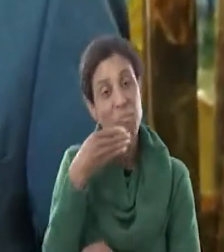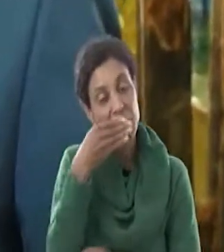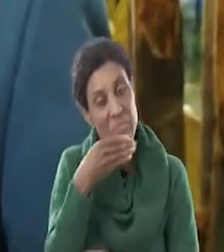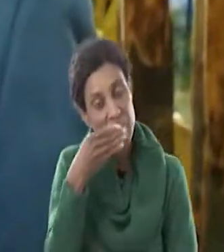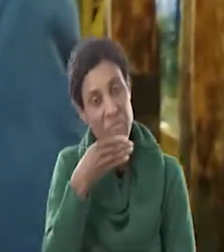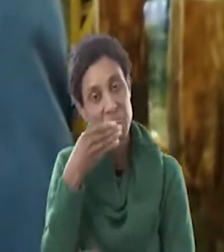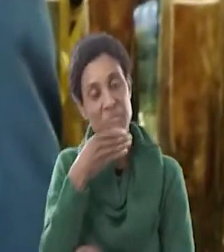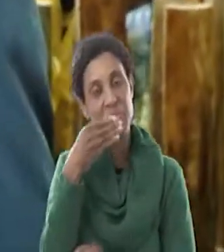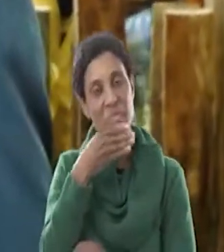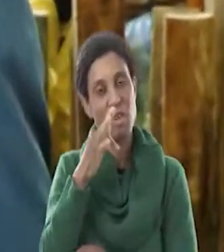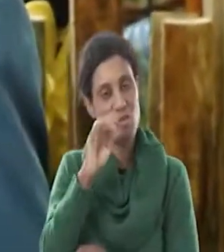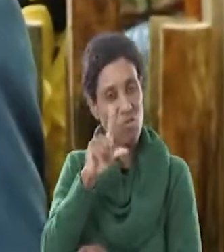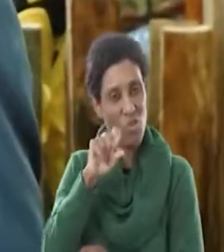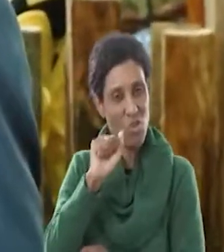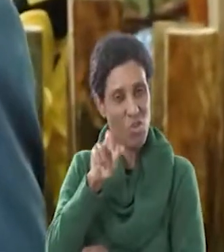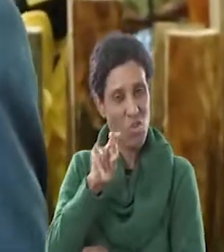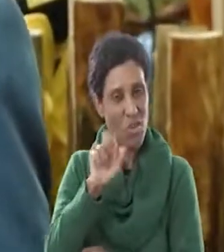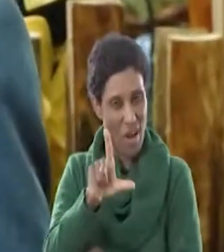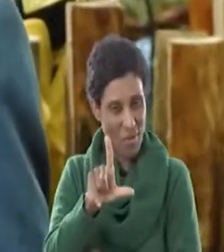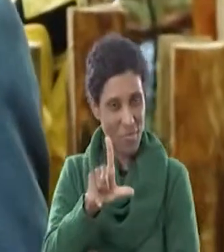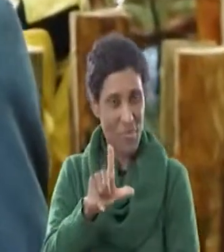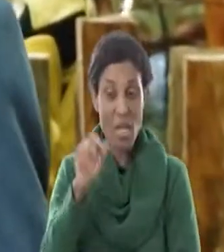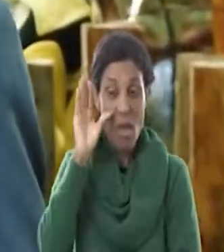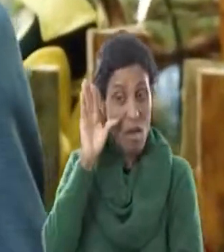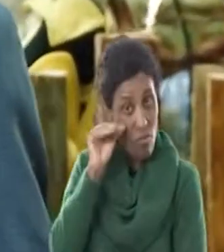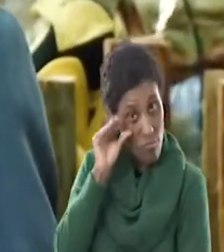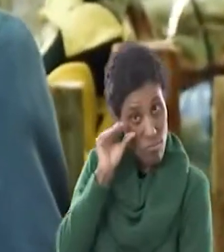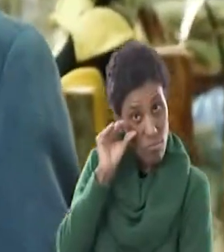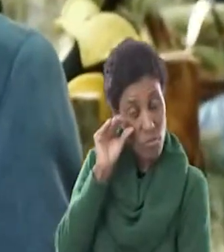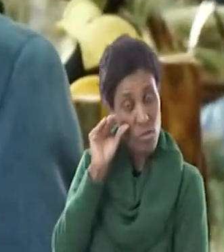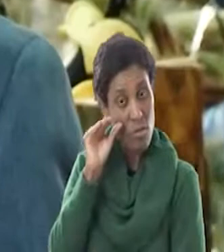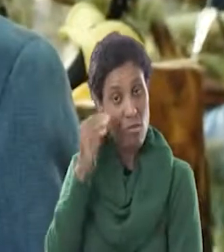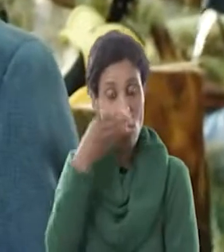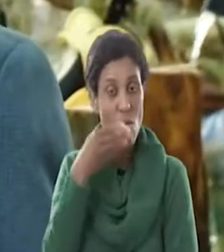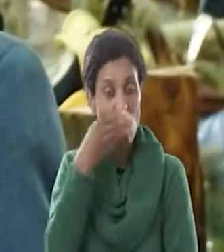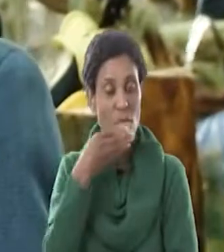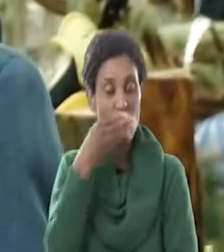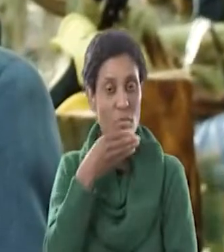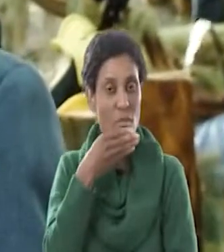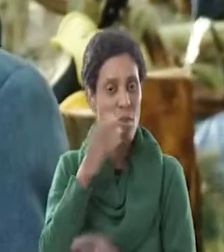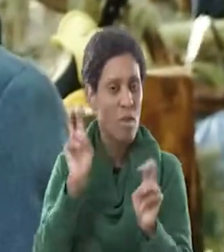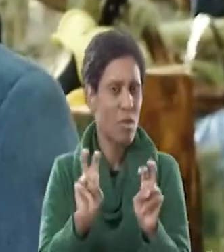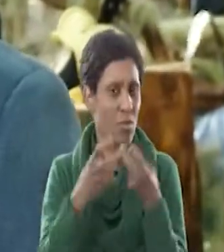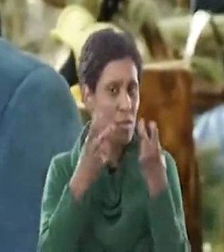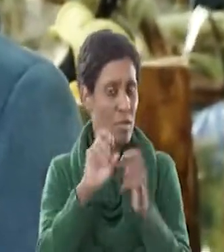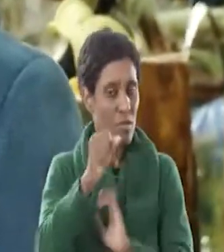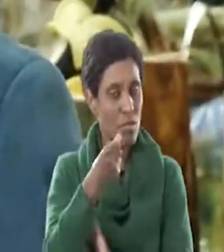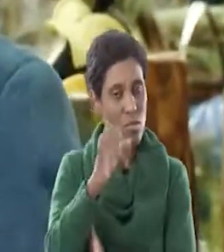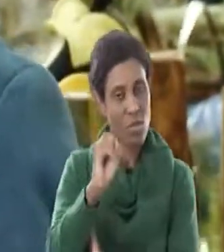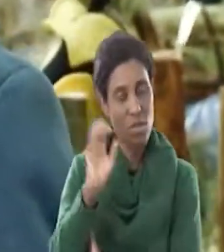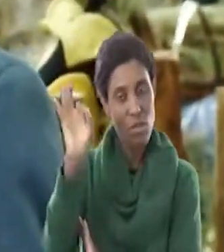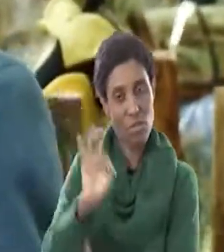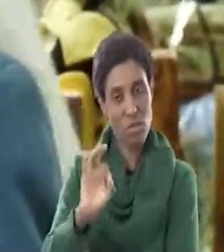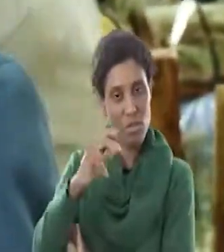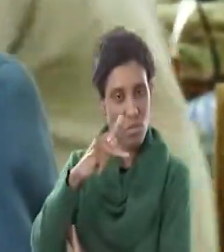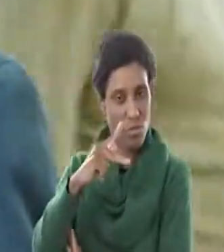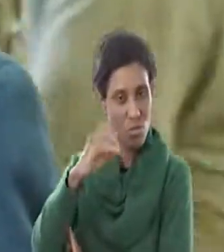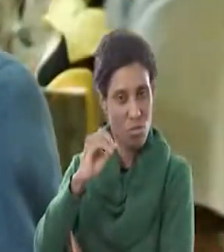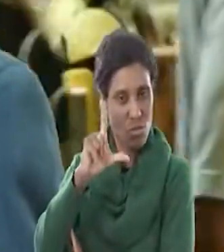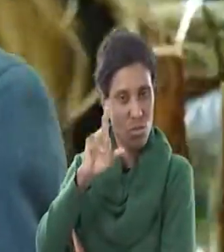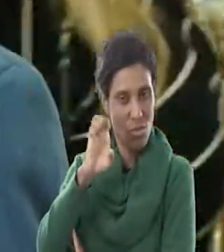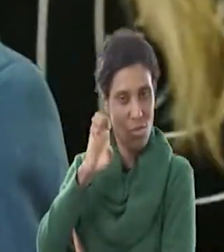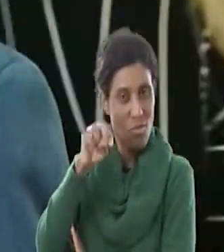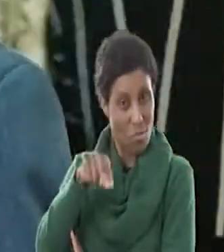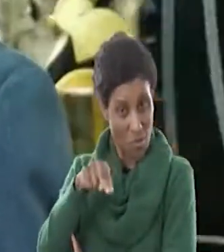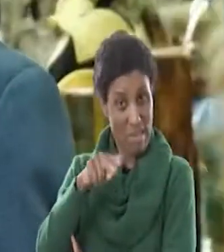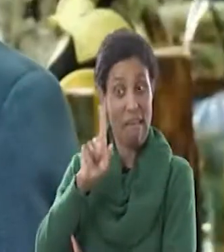mel monoflorais. O mel monofloral é quando a gente analisa o mel e a gente identifica que pelo menos 80% do